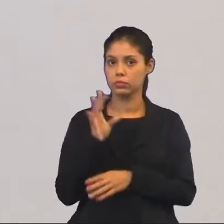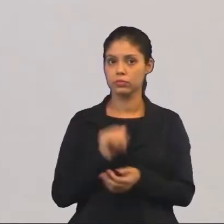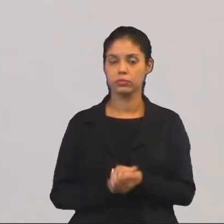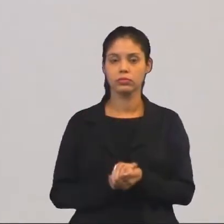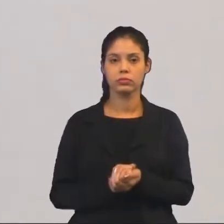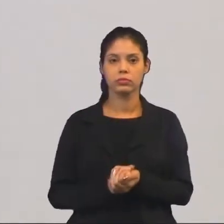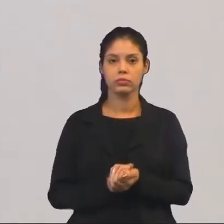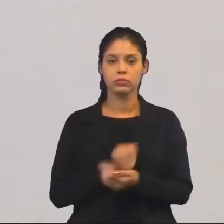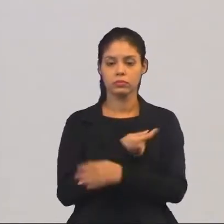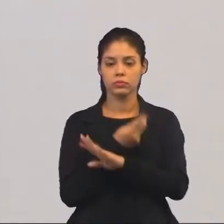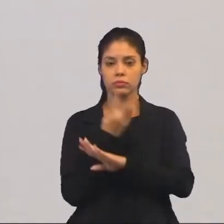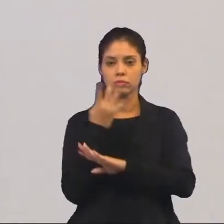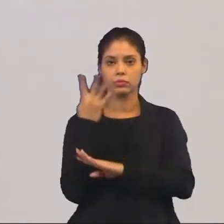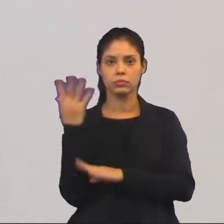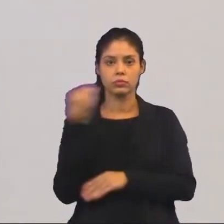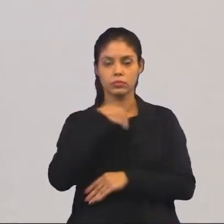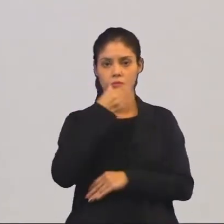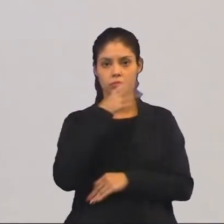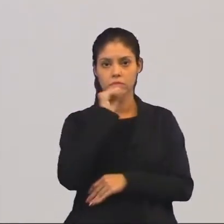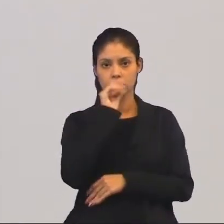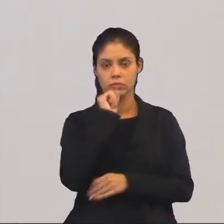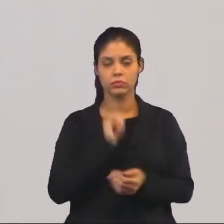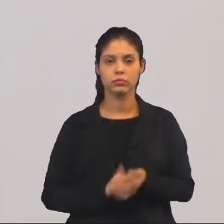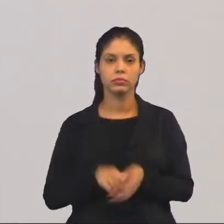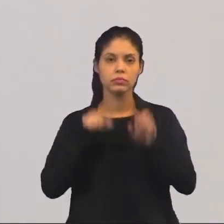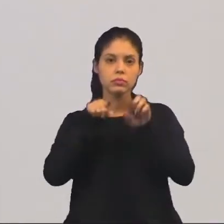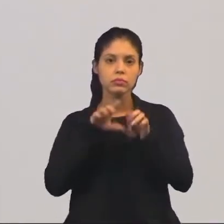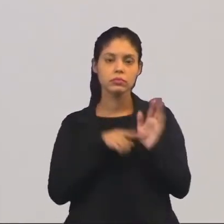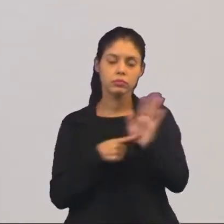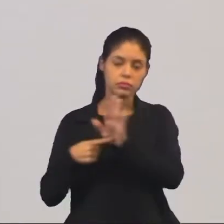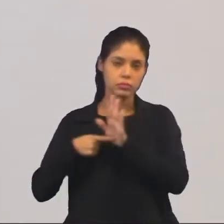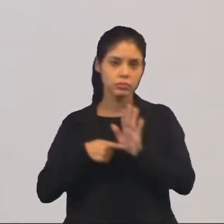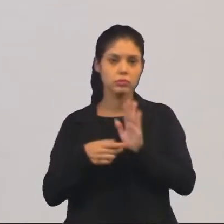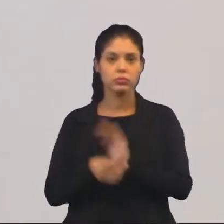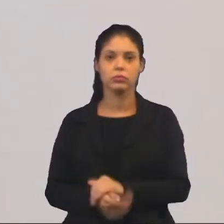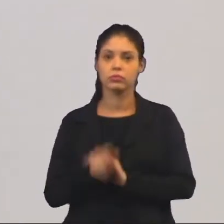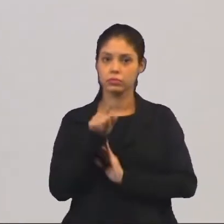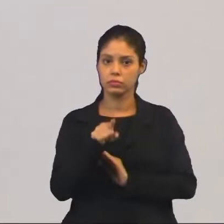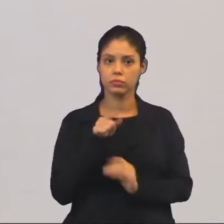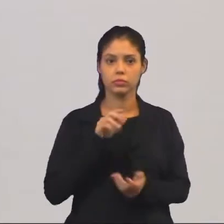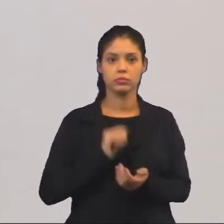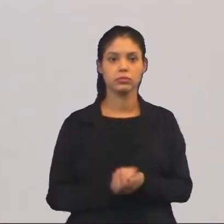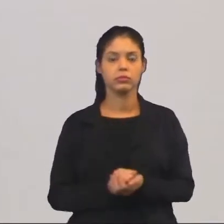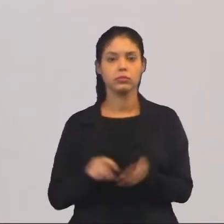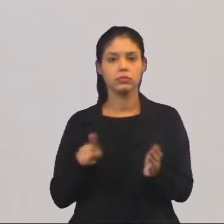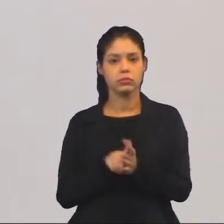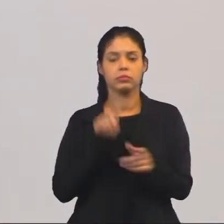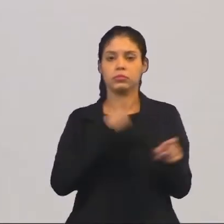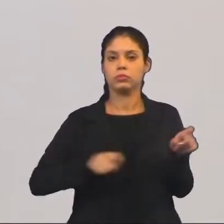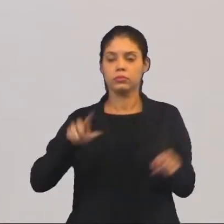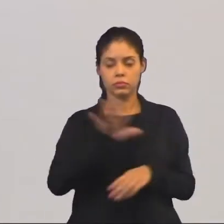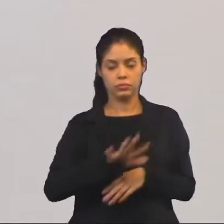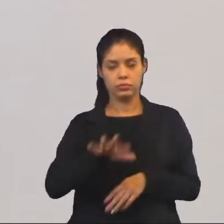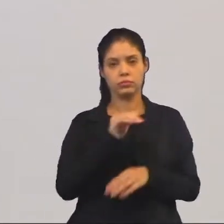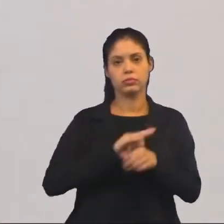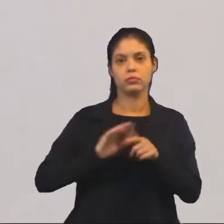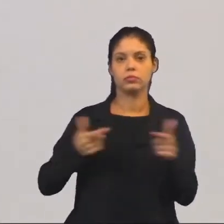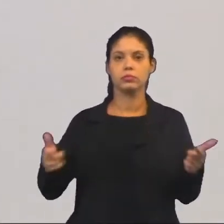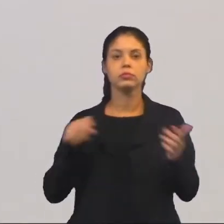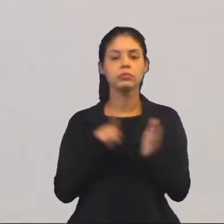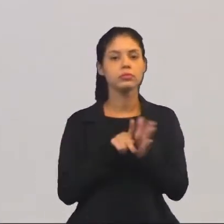soja, uma cidade que produz só laranja. Então mostra que aí o setor agropecuário tem